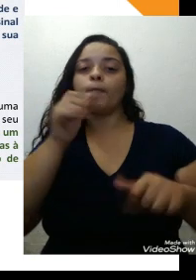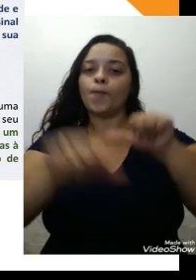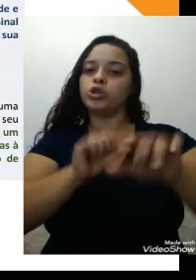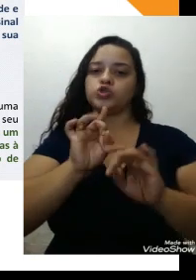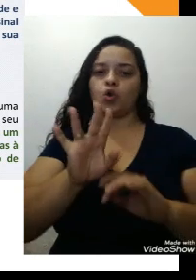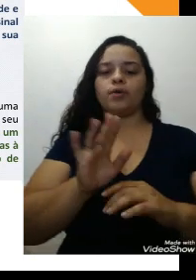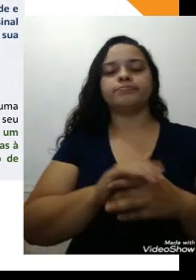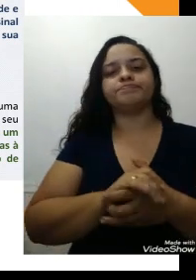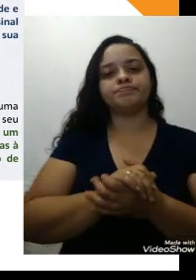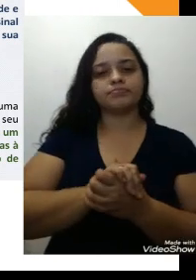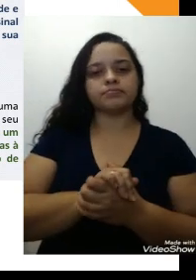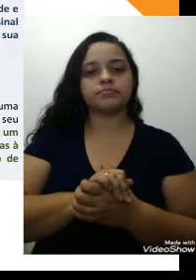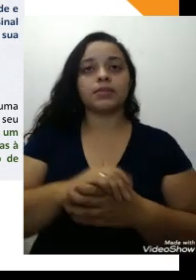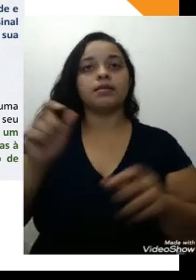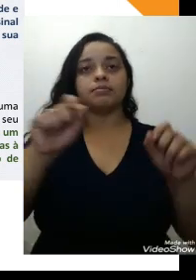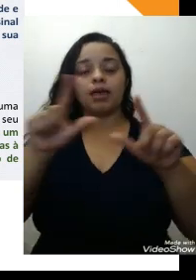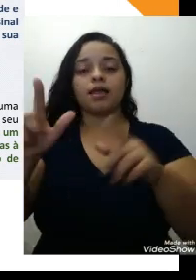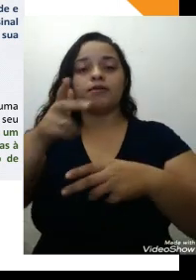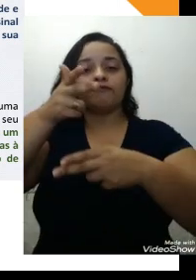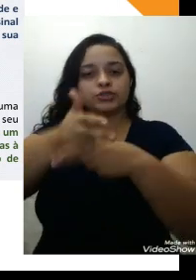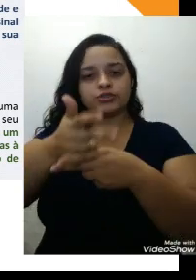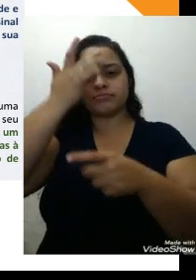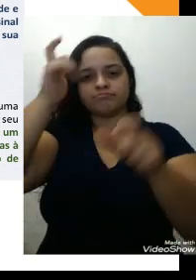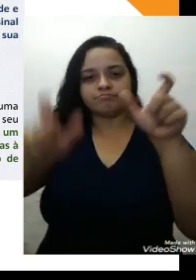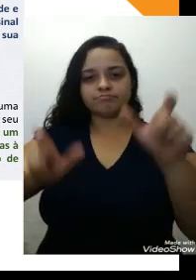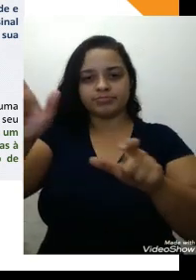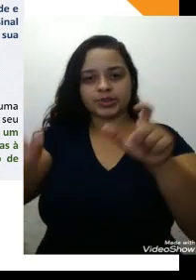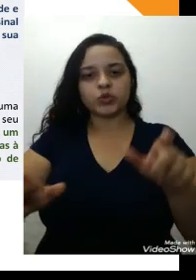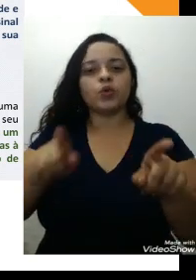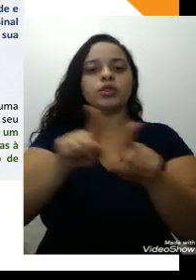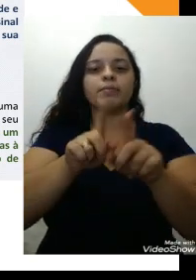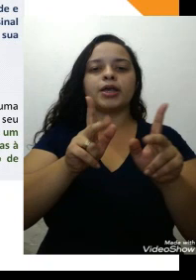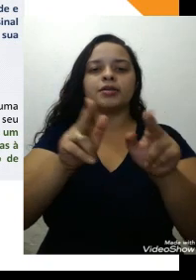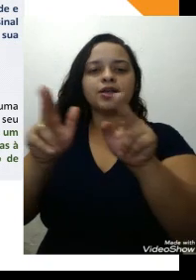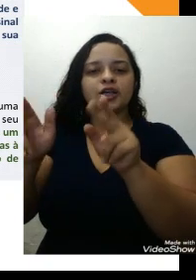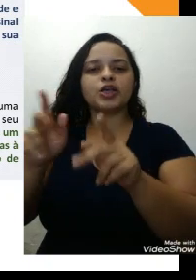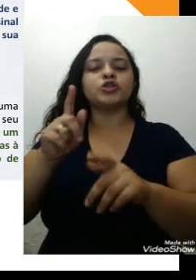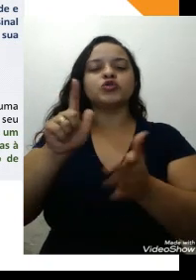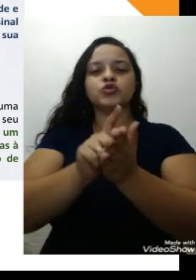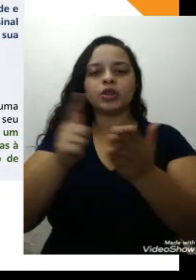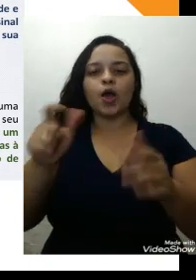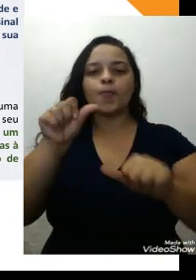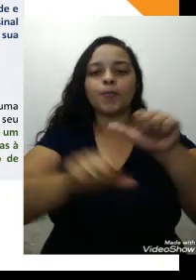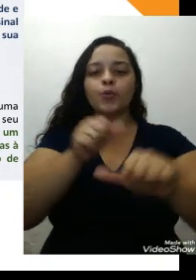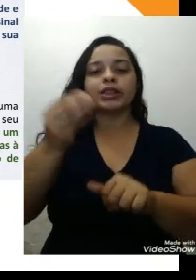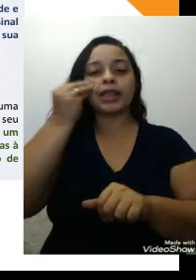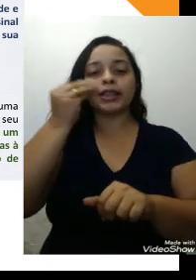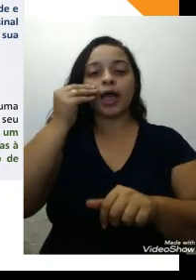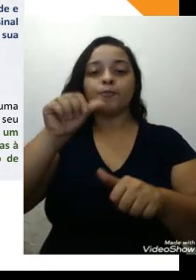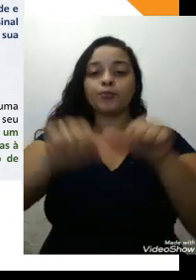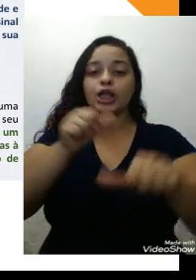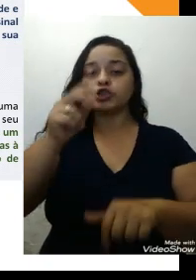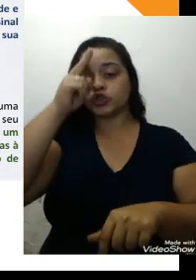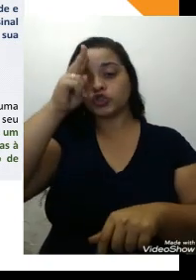funciona isso. Telas que vigiam os cidadãos, edições antigas de jornais adulteradas para